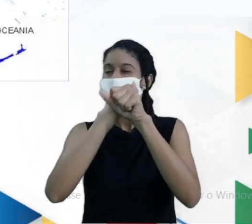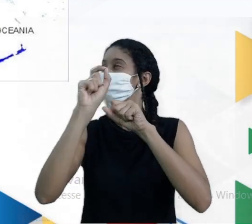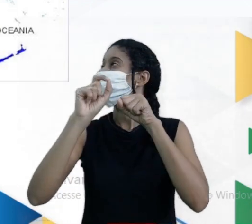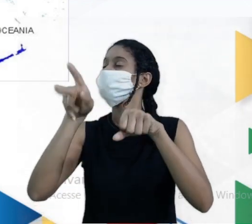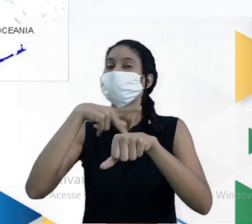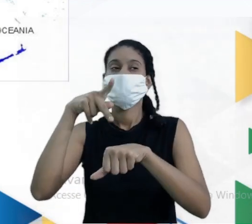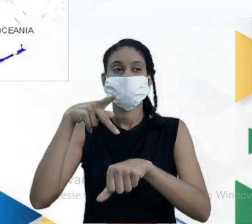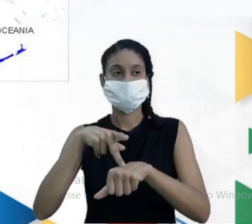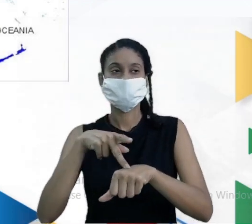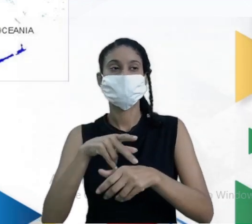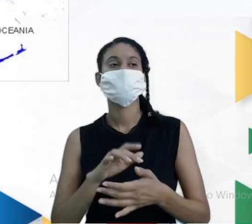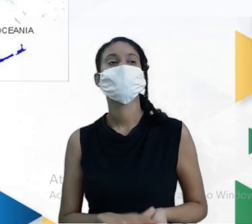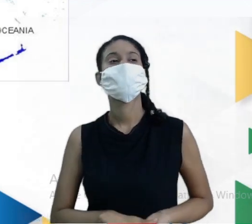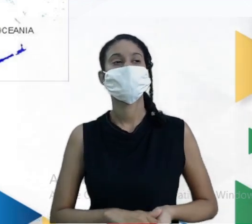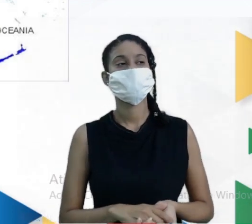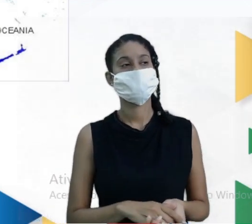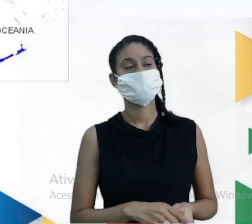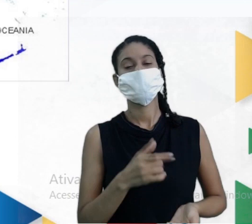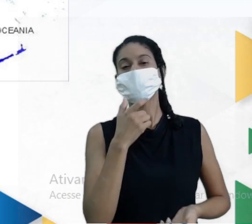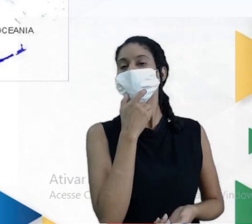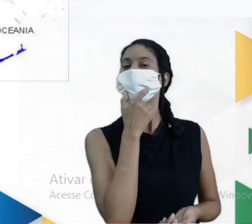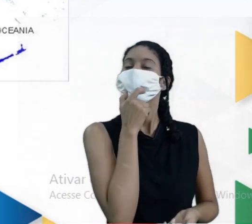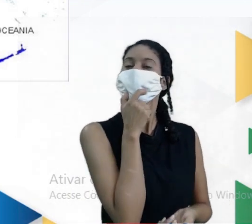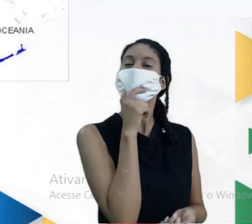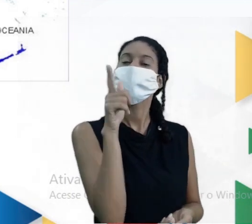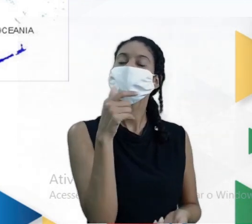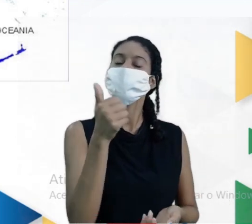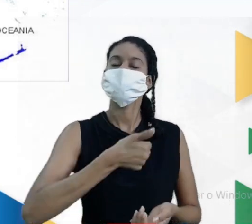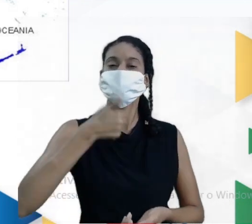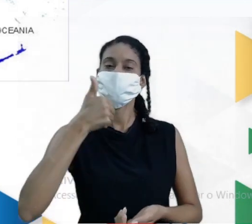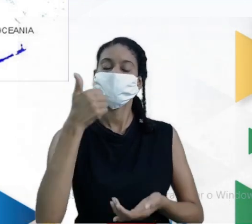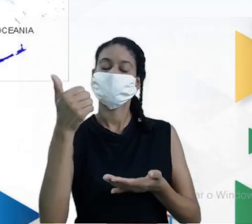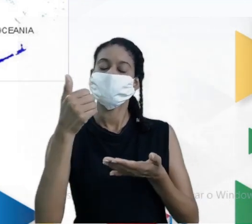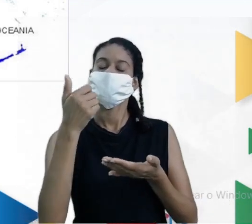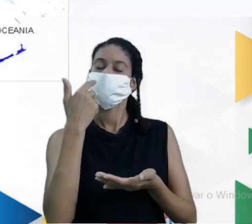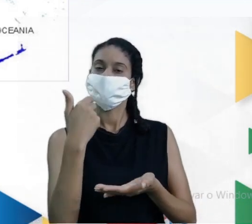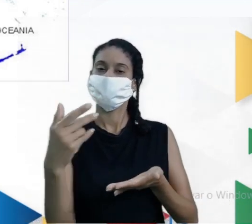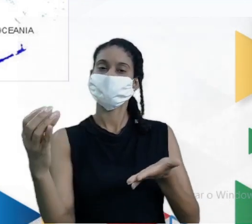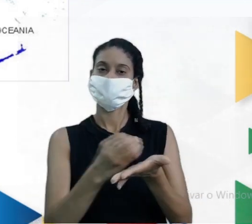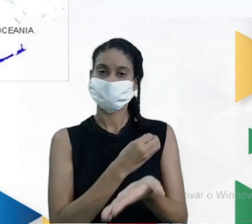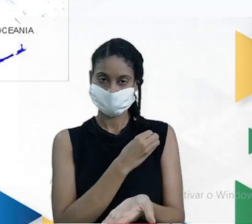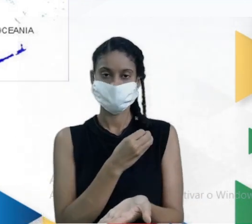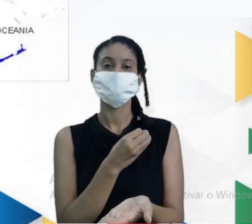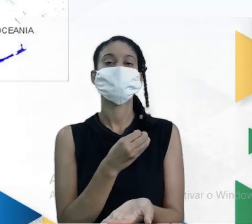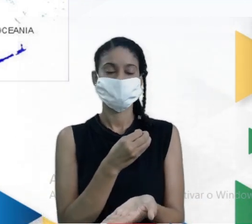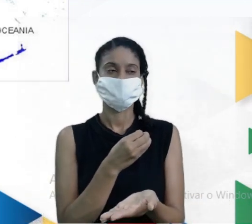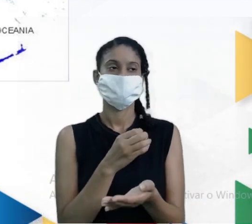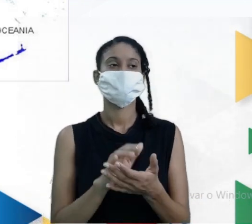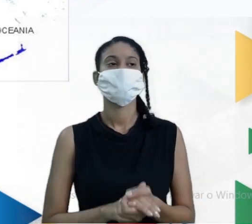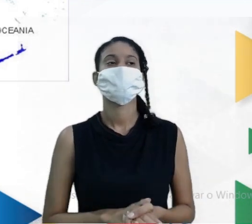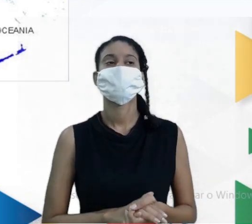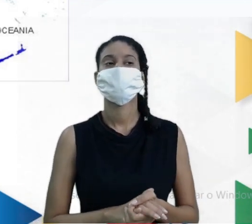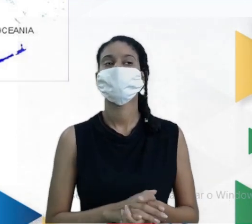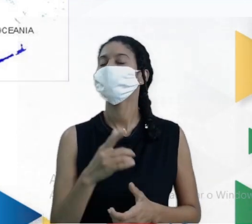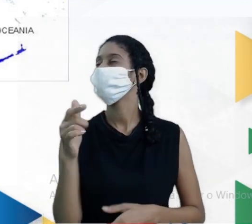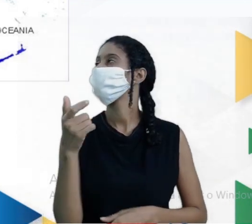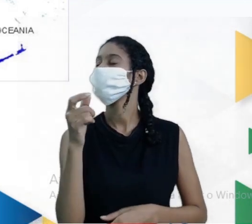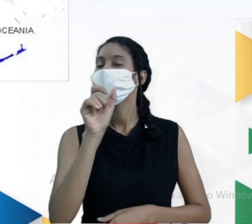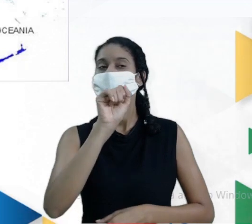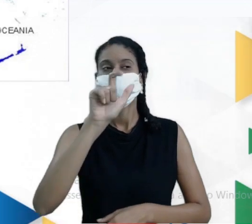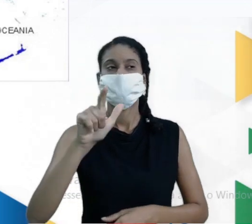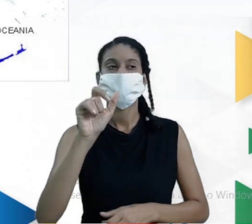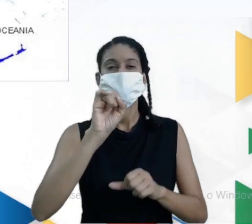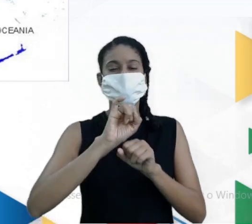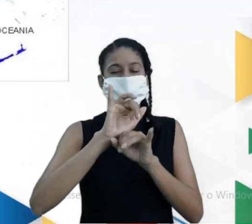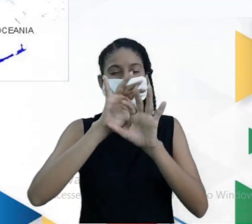os países, na verdade, que o inglês é a primeira língua, a língua oficial, e o light blue, que é o azul